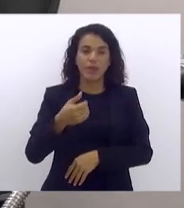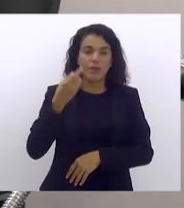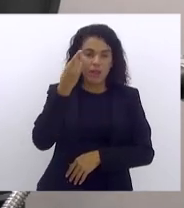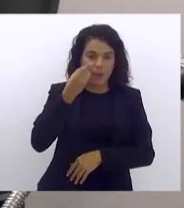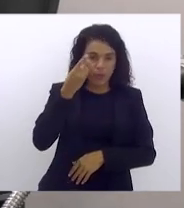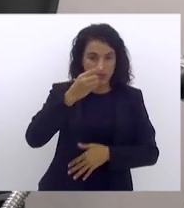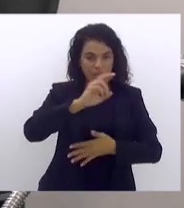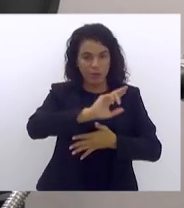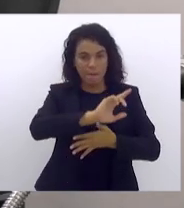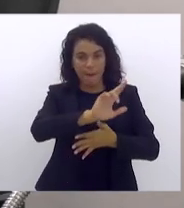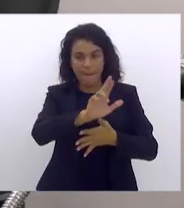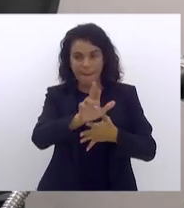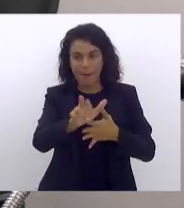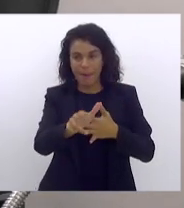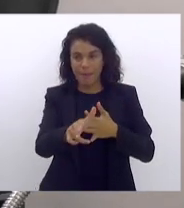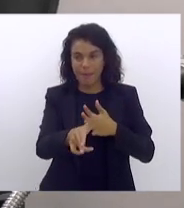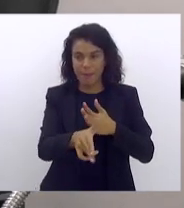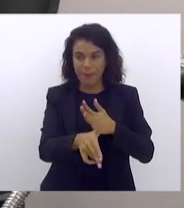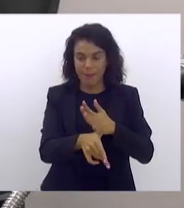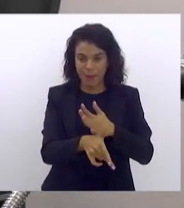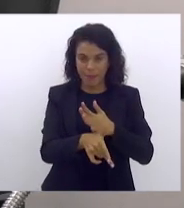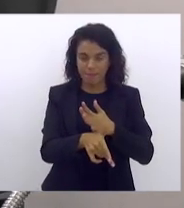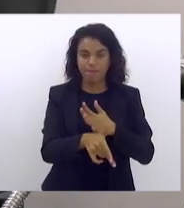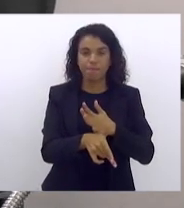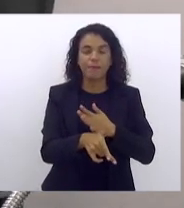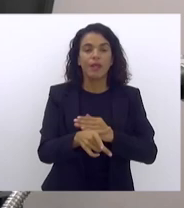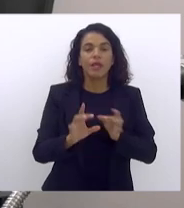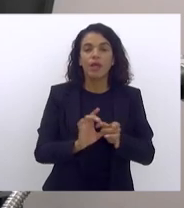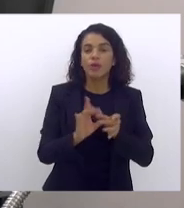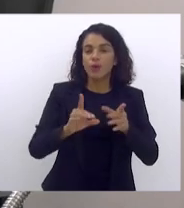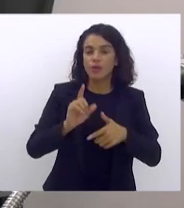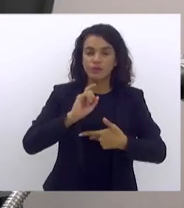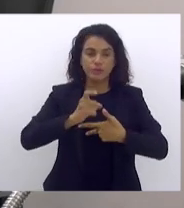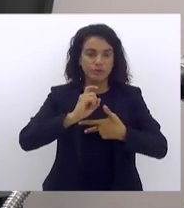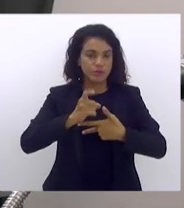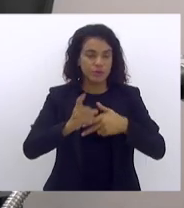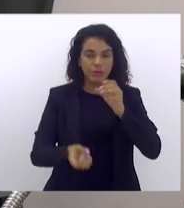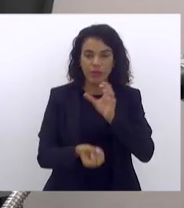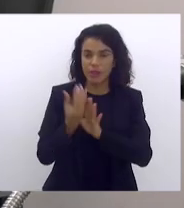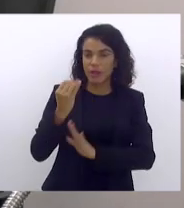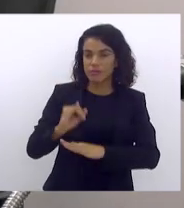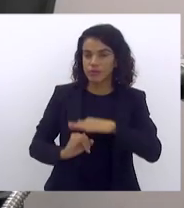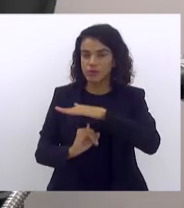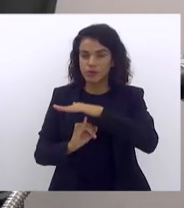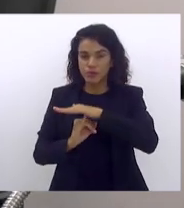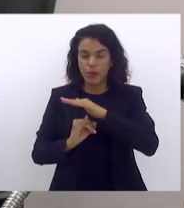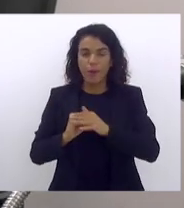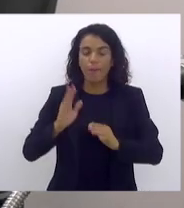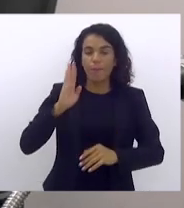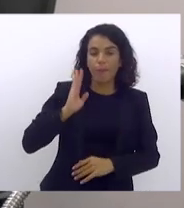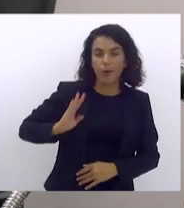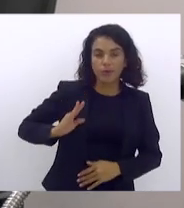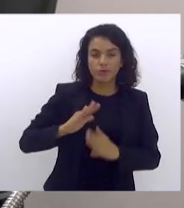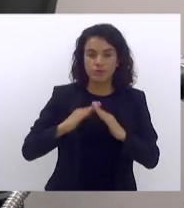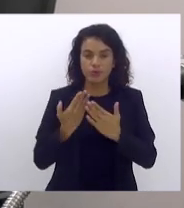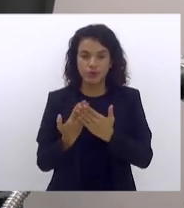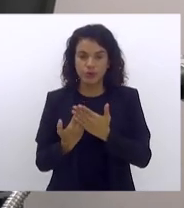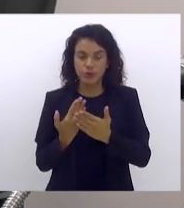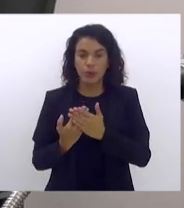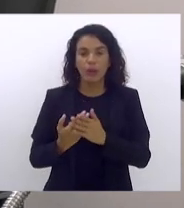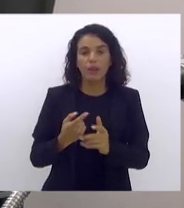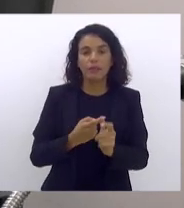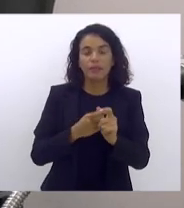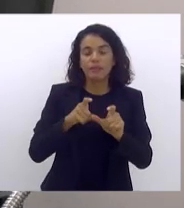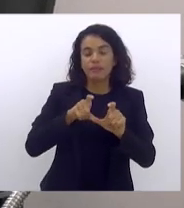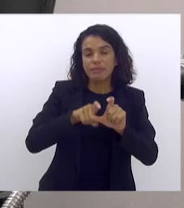André Siciliano, Rodrigo Bacelar e Rosenberg Reis, que autoriza o Poder Executivo a instituir o sistema de bolsa de estudo para os dependentes dos policiais e